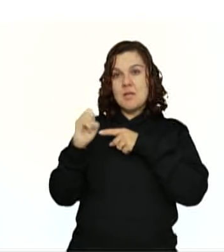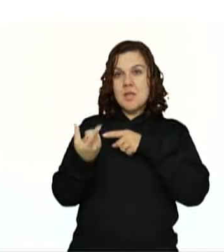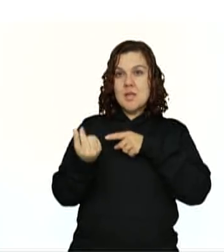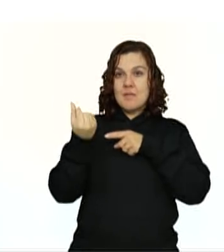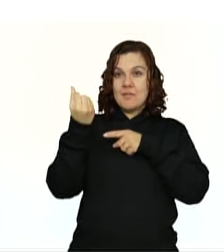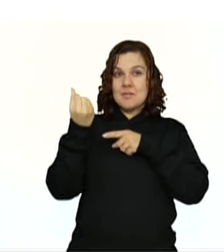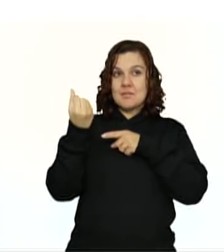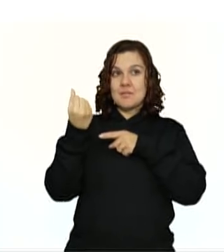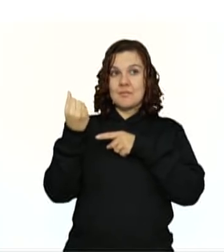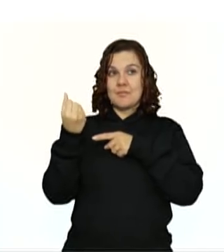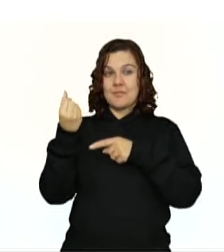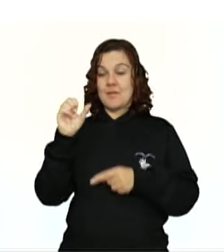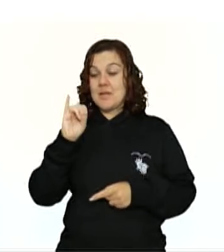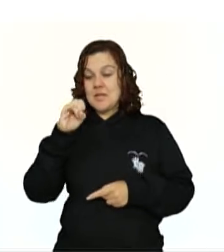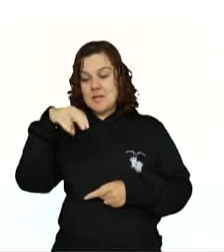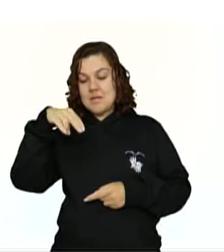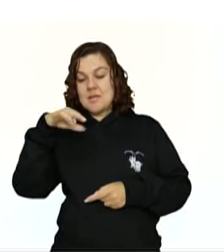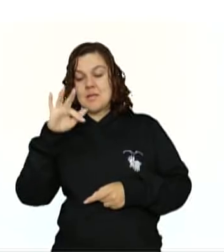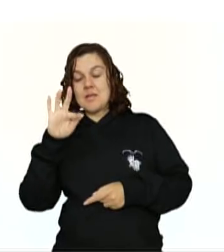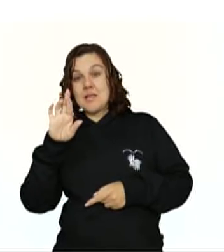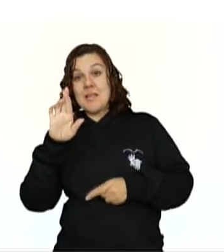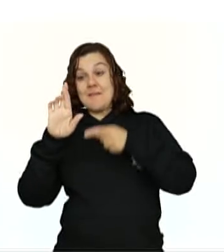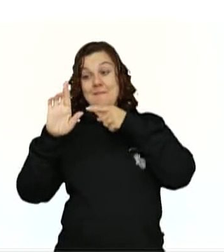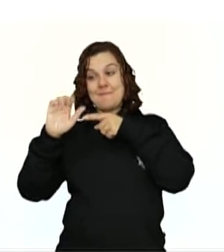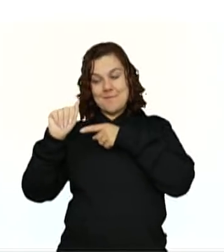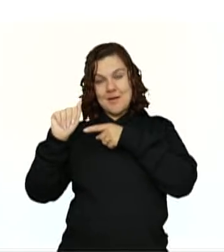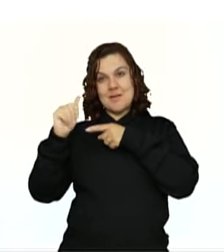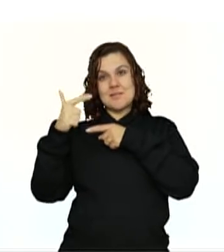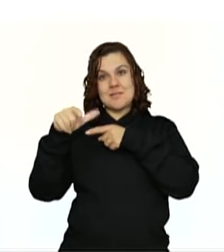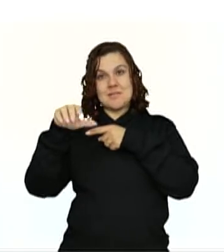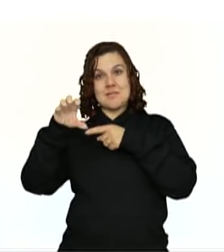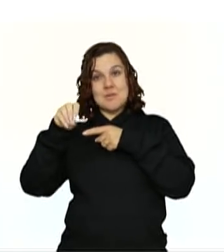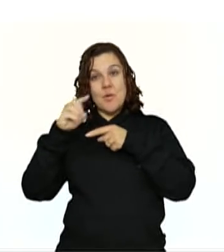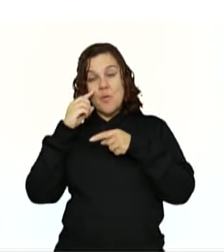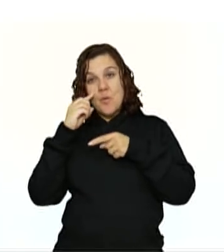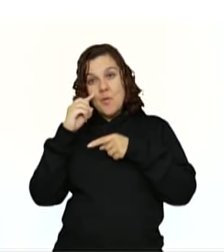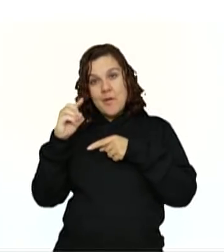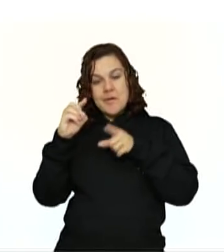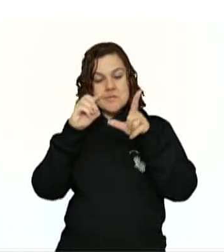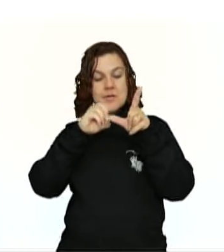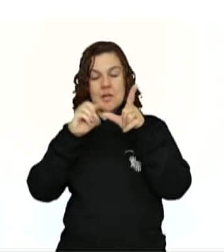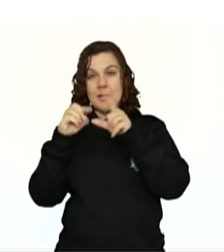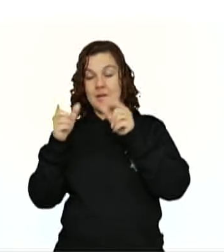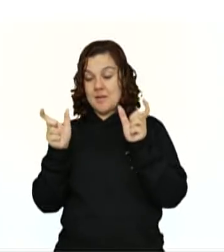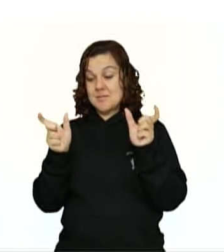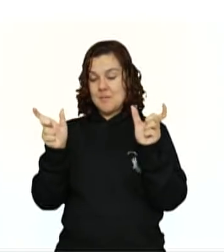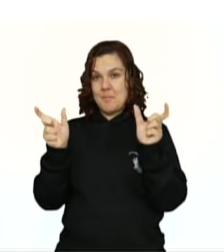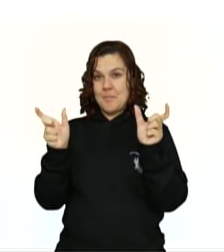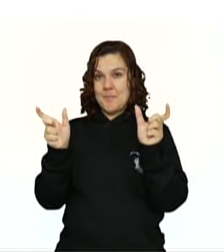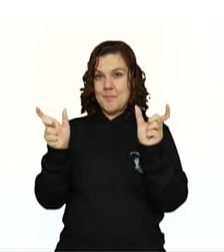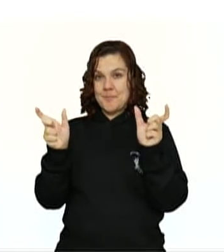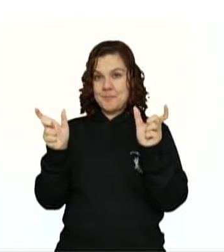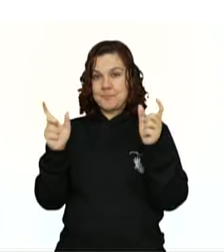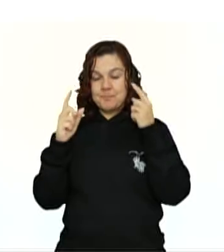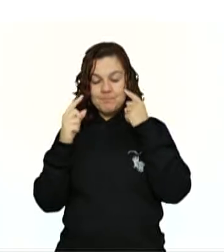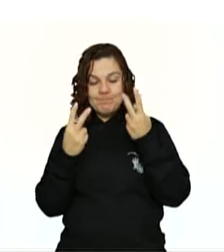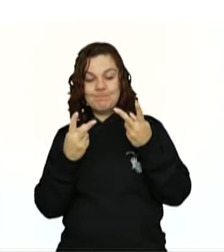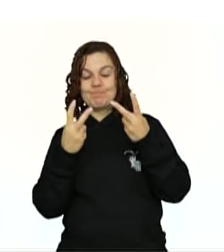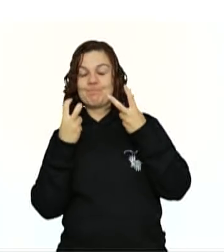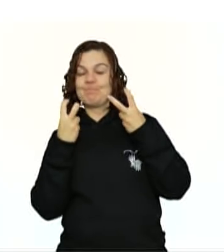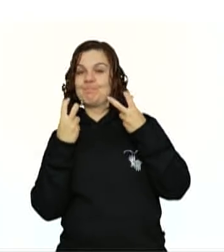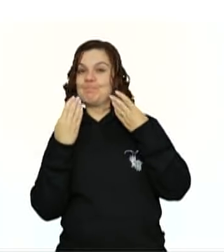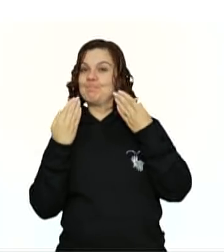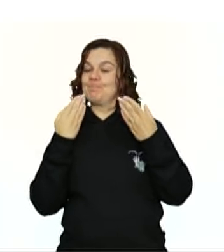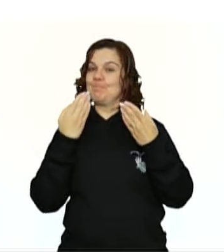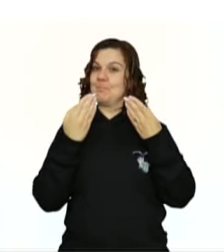Inflação e infração. Então, essas pronúncias a gente deve